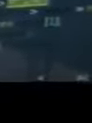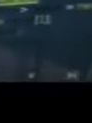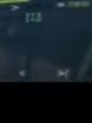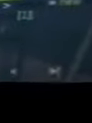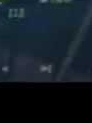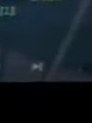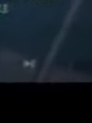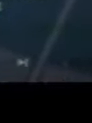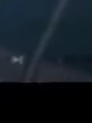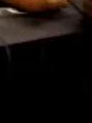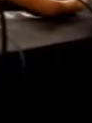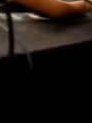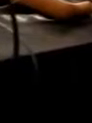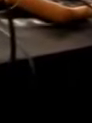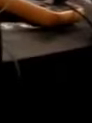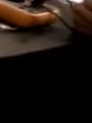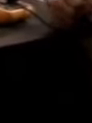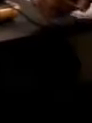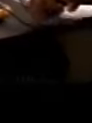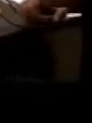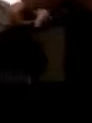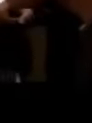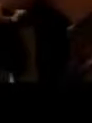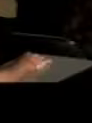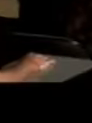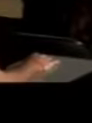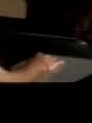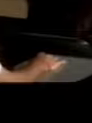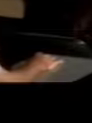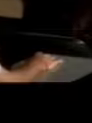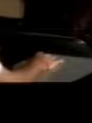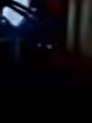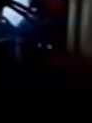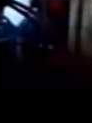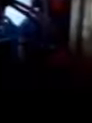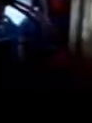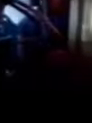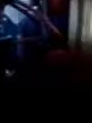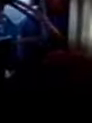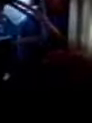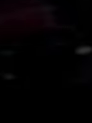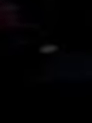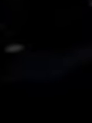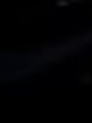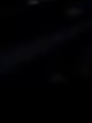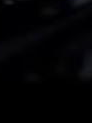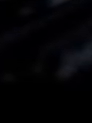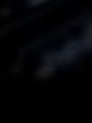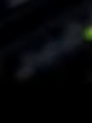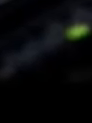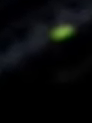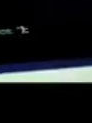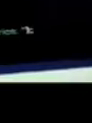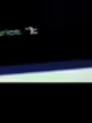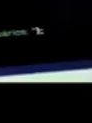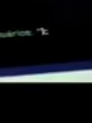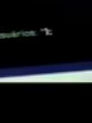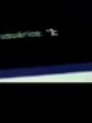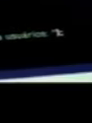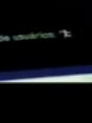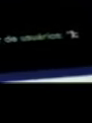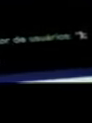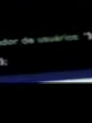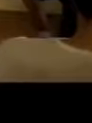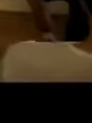Classificada como a profissão do futuro, o bacharel em ciência da computação é um profissional com competência no desenvolvimento de